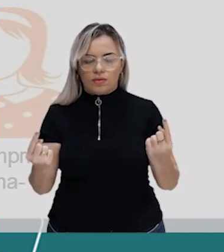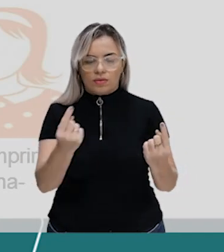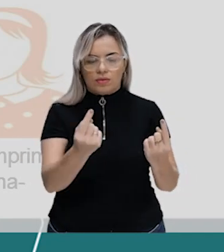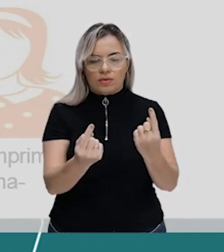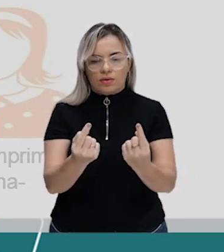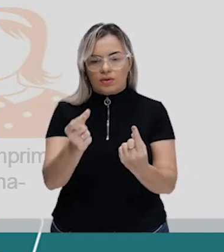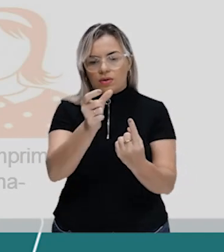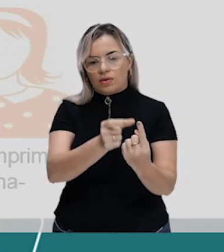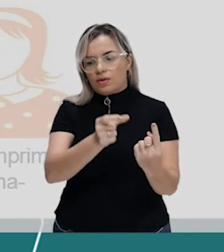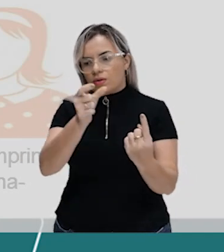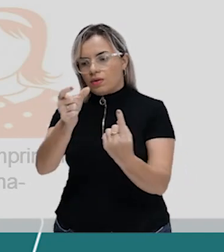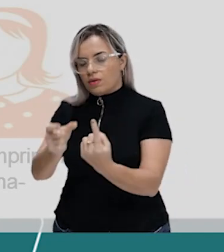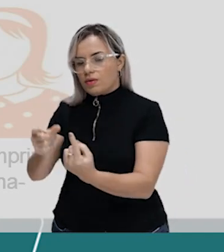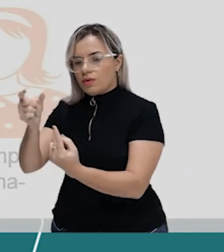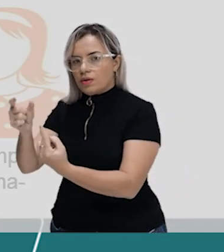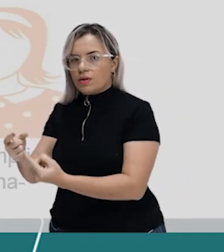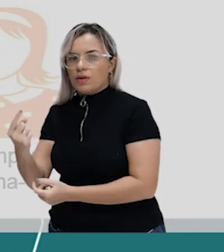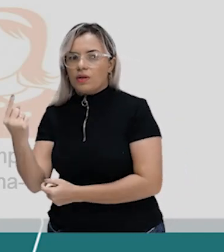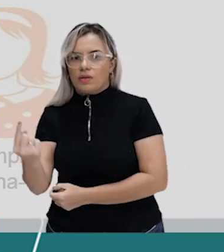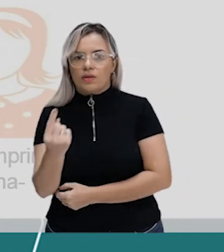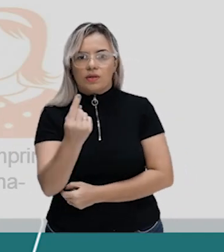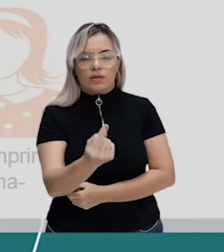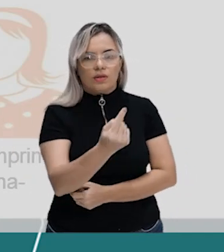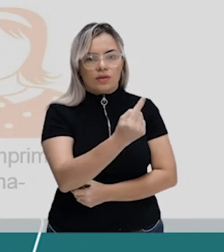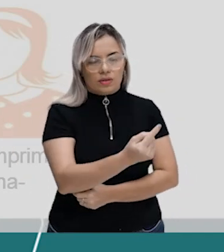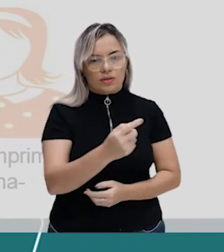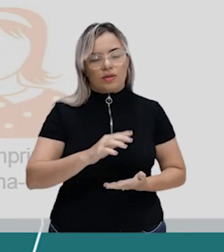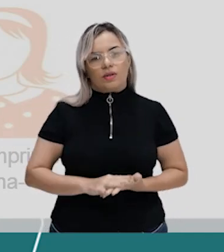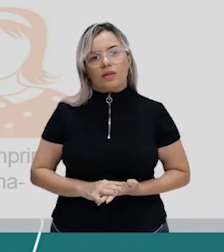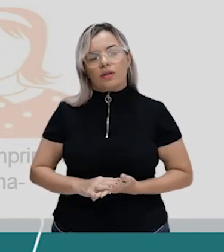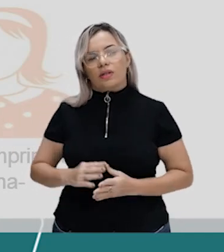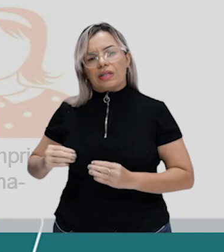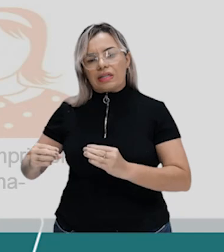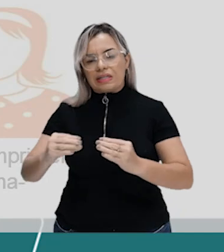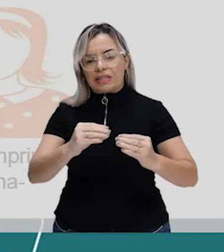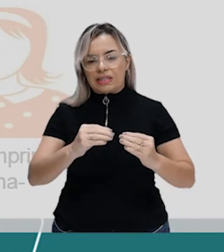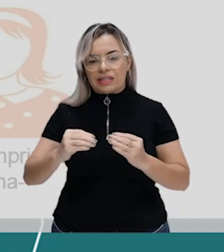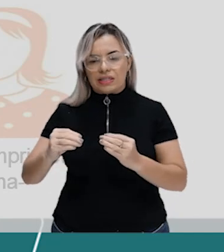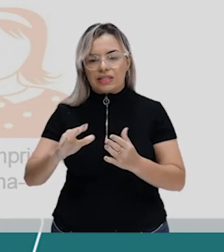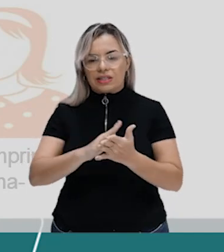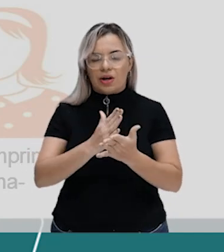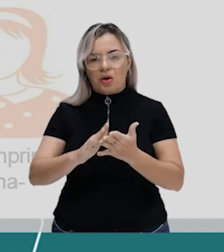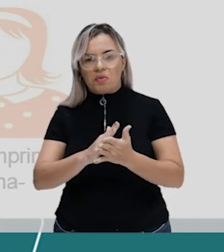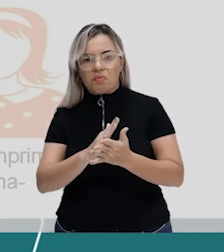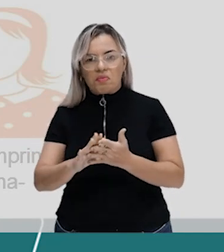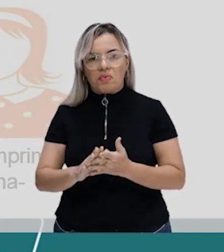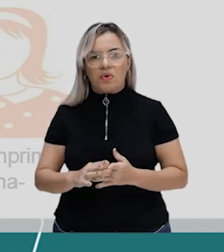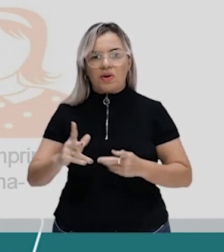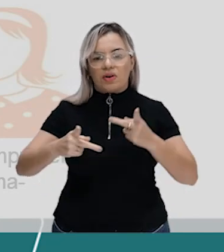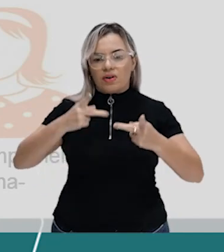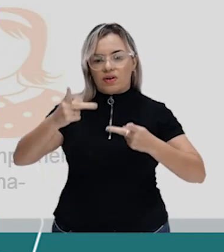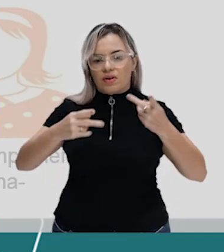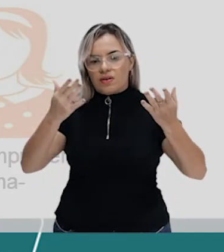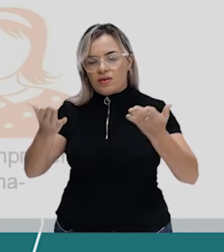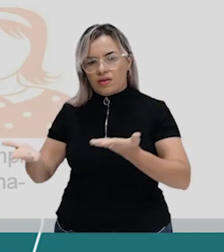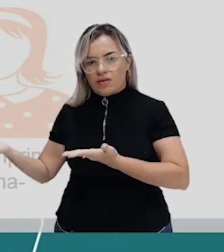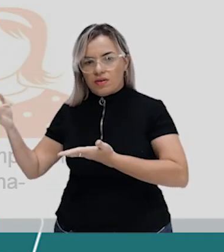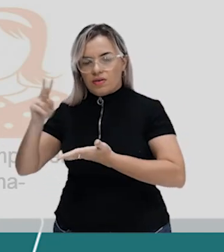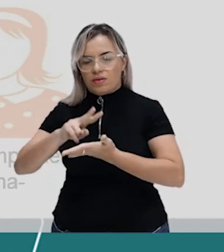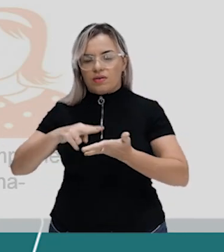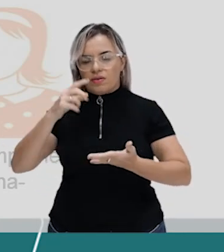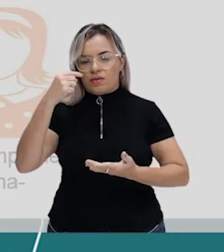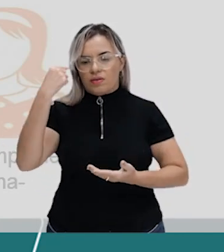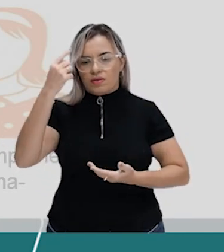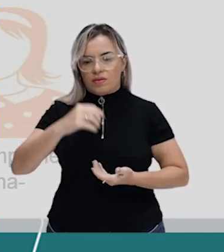coisa. Hola, ¿cómo estás? Buenos días, ¿qué pasa? Hey, ¿qué me cuentas?